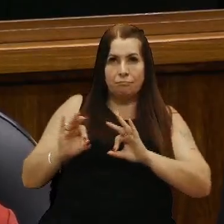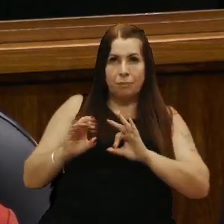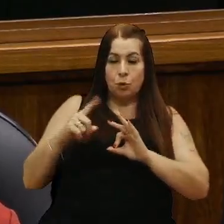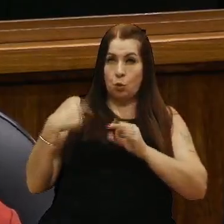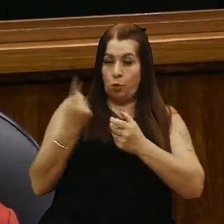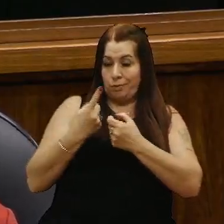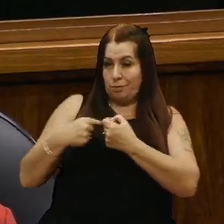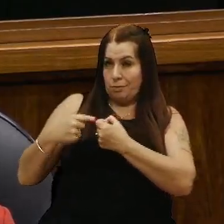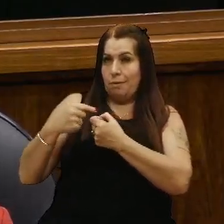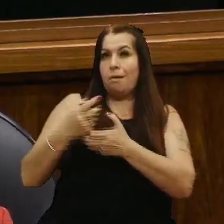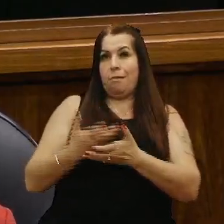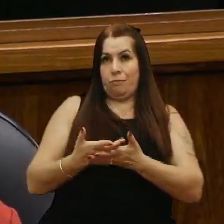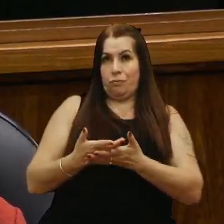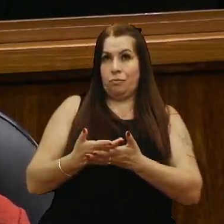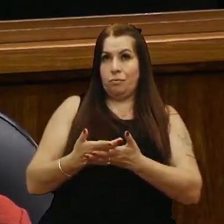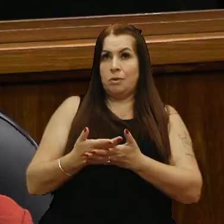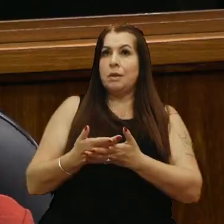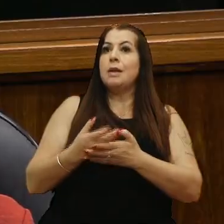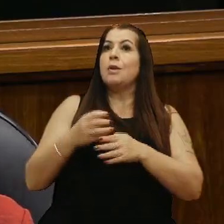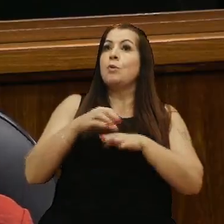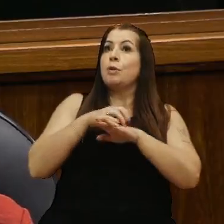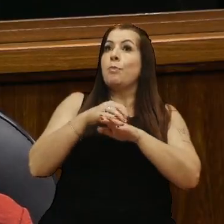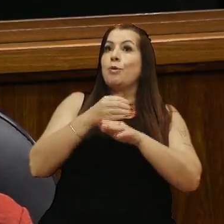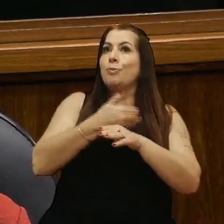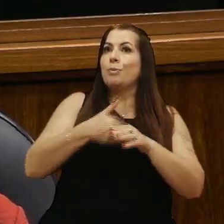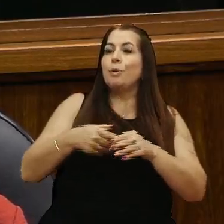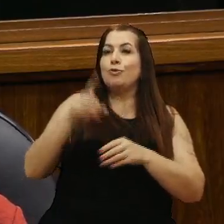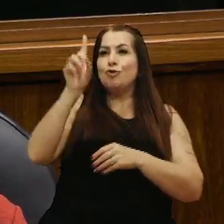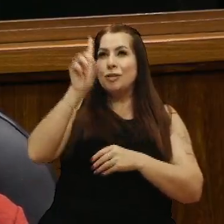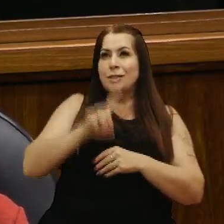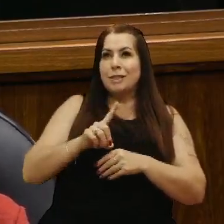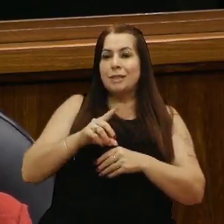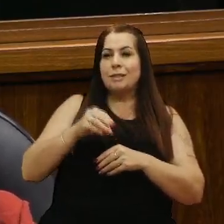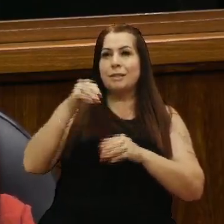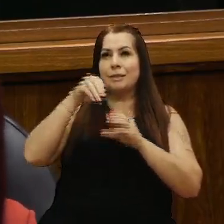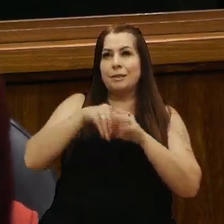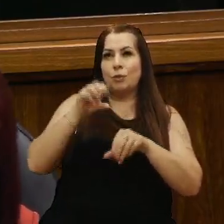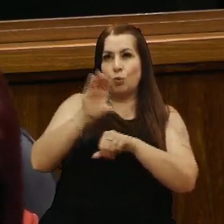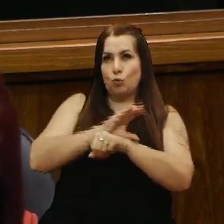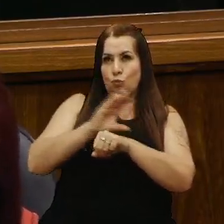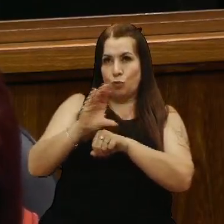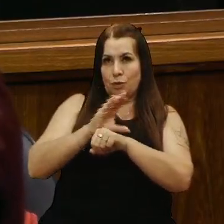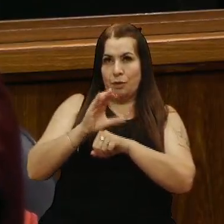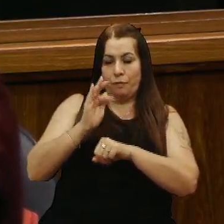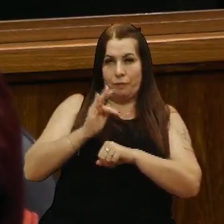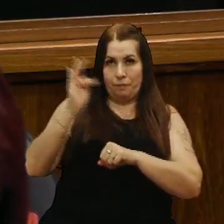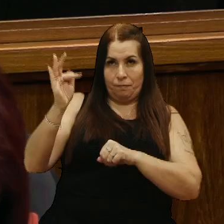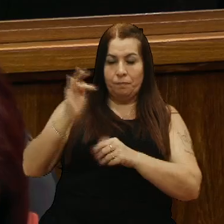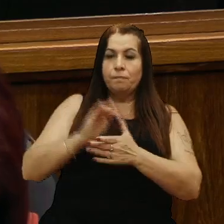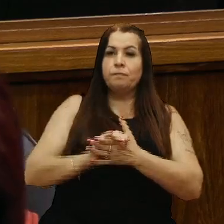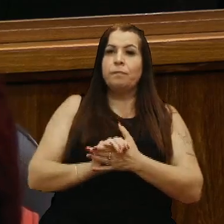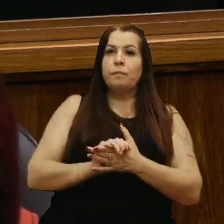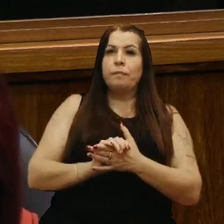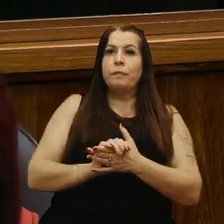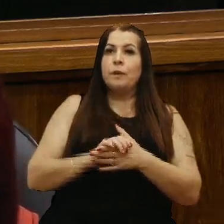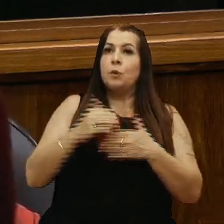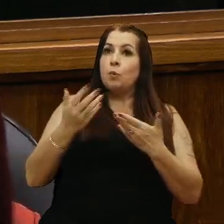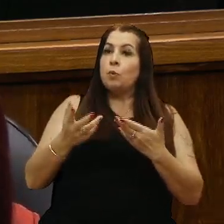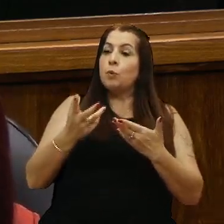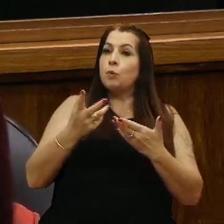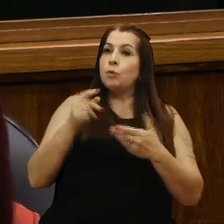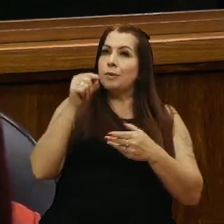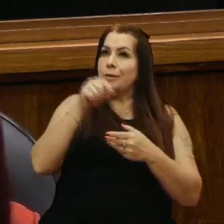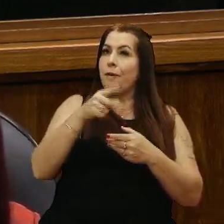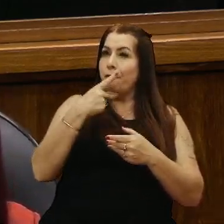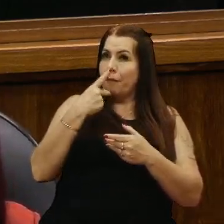nossa cidade. O transporte público é um direito garantido na Constituição Federal. Então, quando a gente